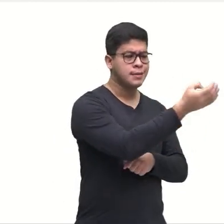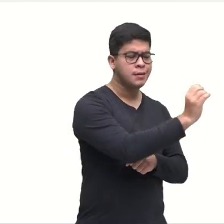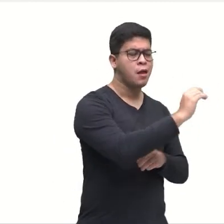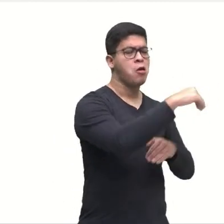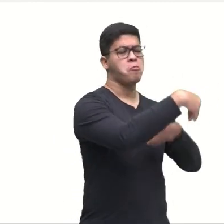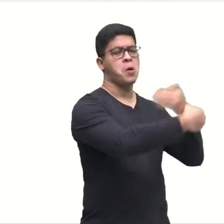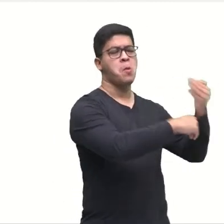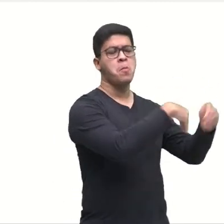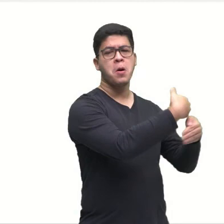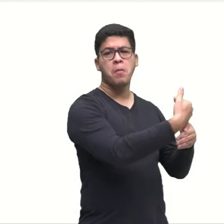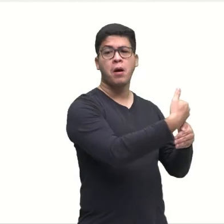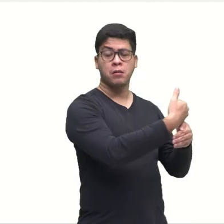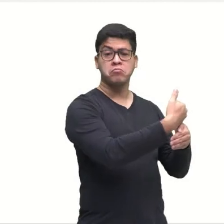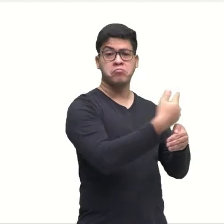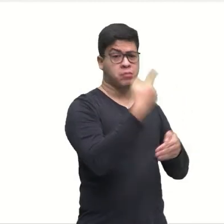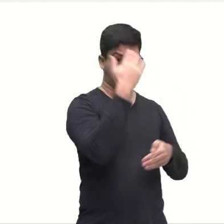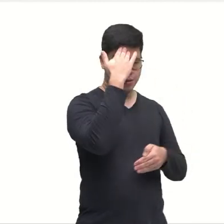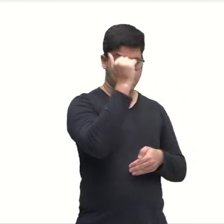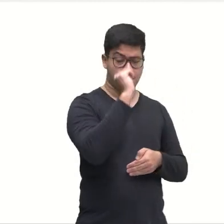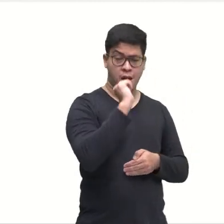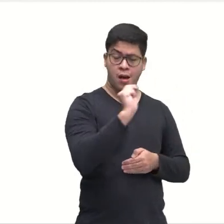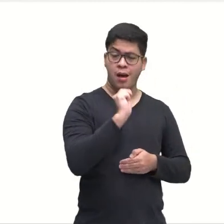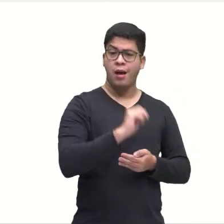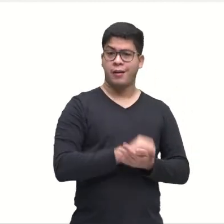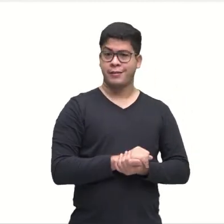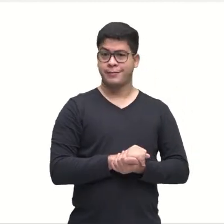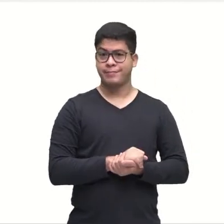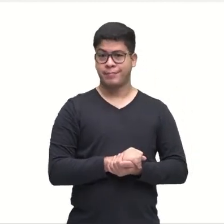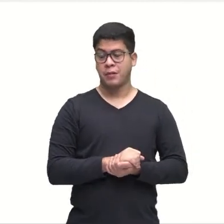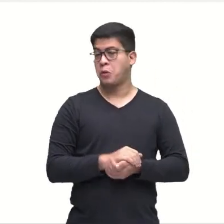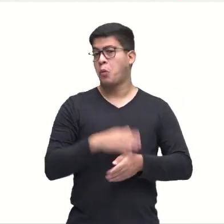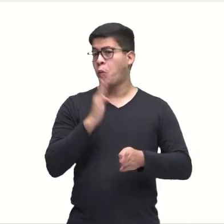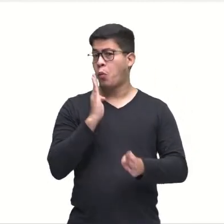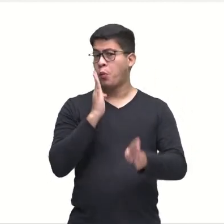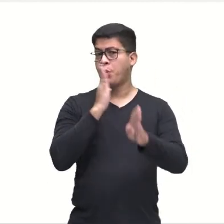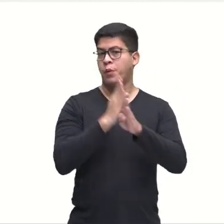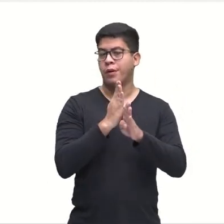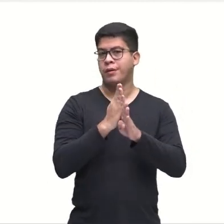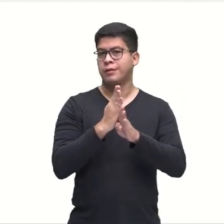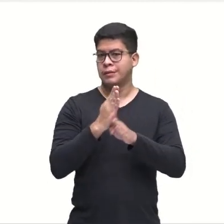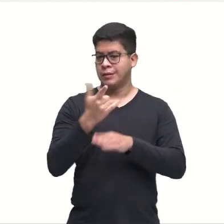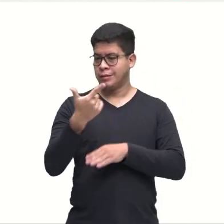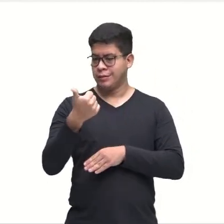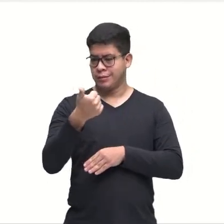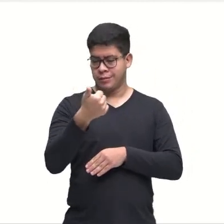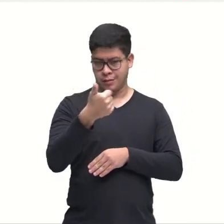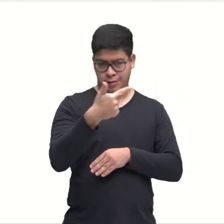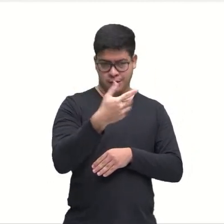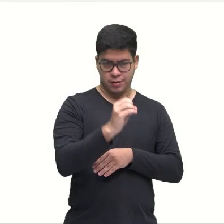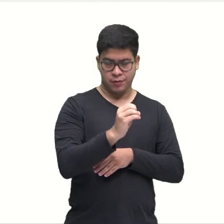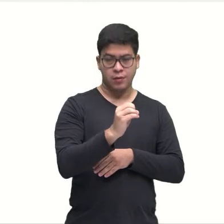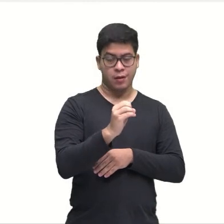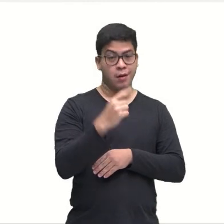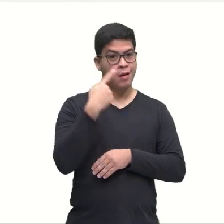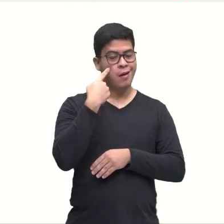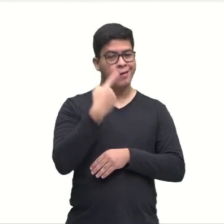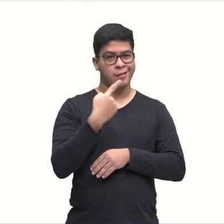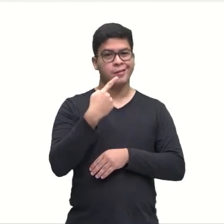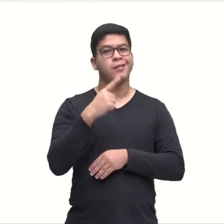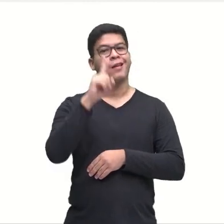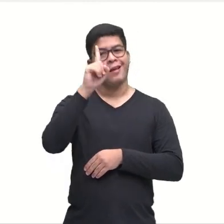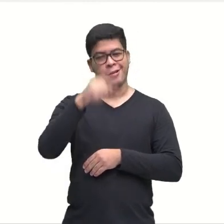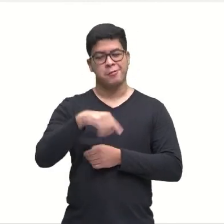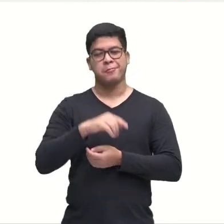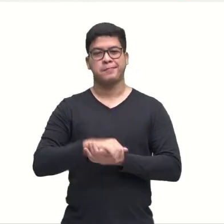embora, tá? Como nós queremos descobrir se o 120, né, é múltiplo de 40, então aqui está o